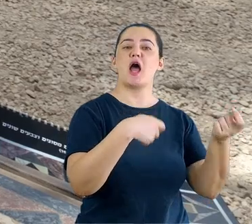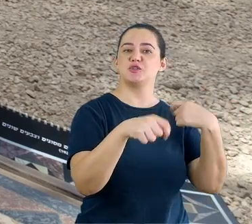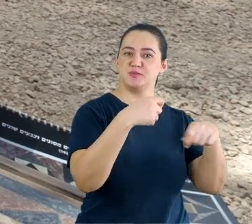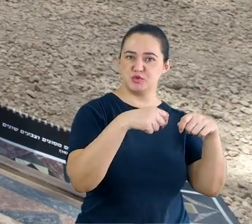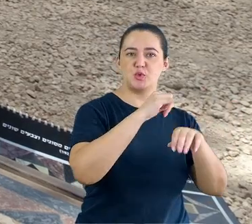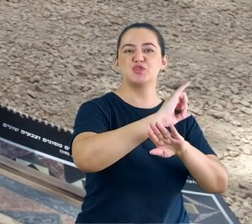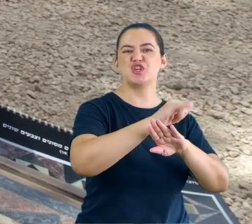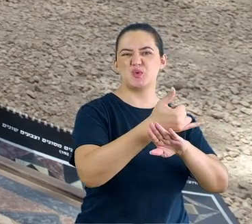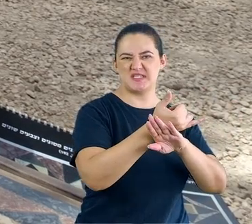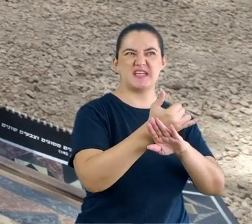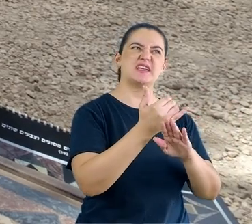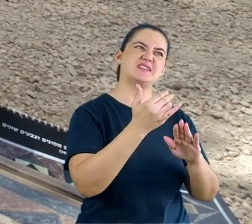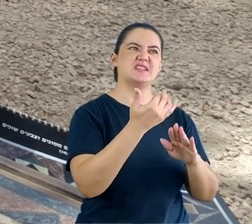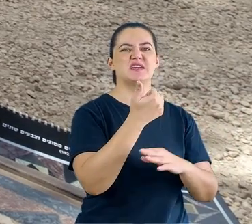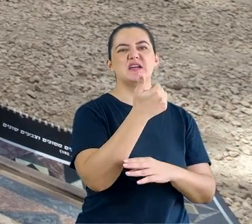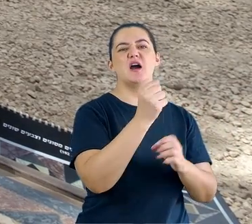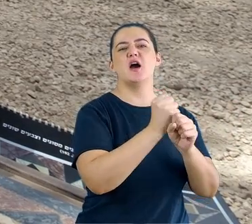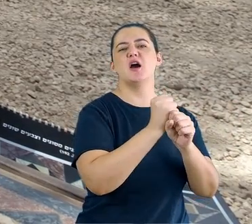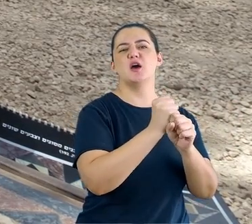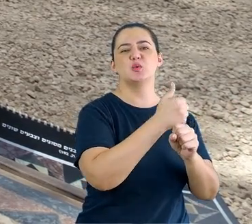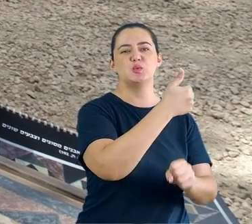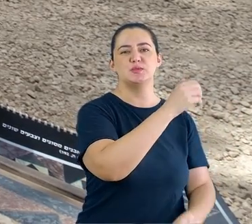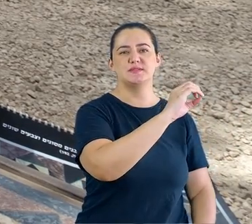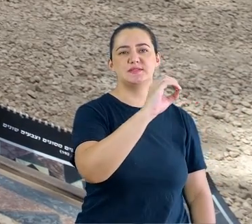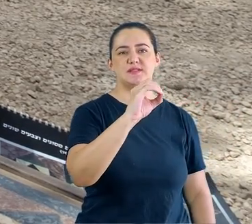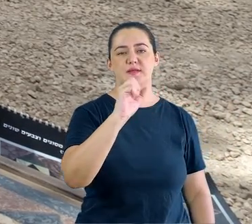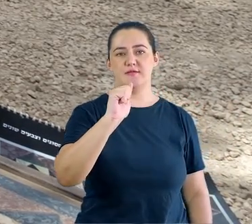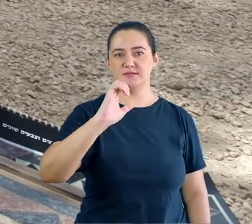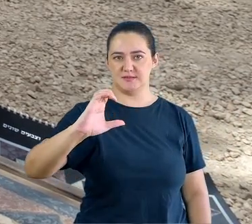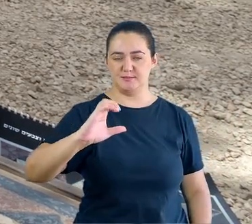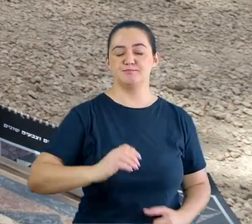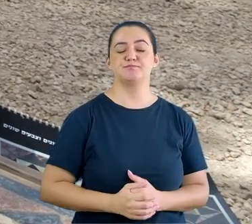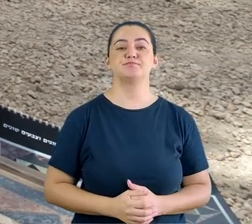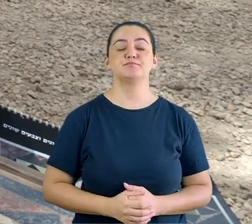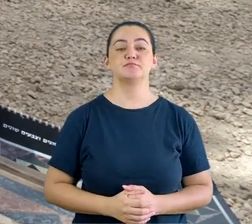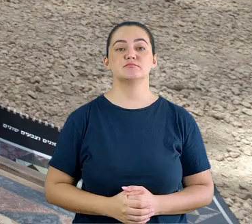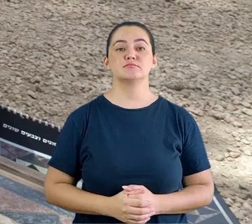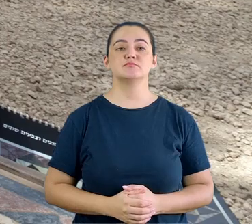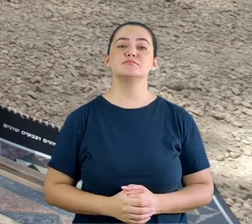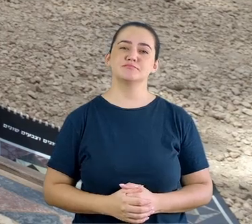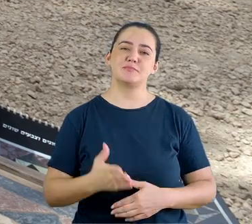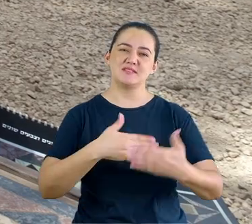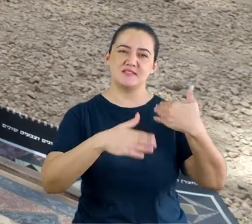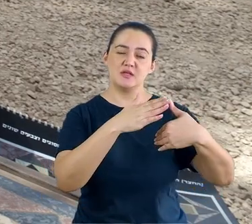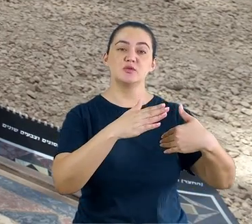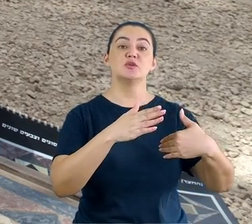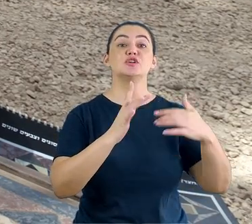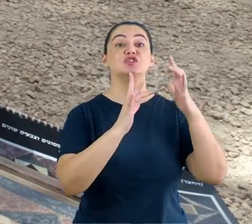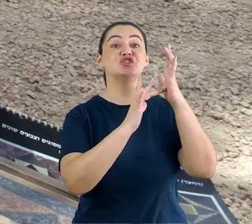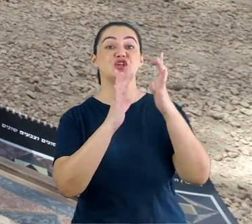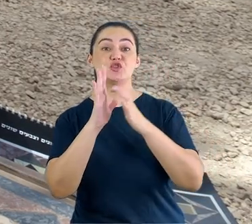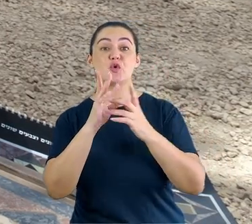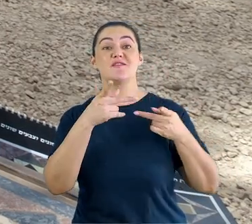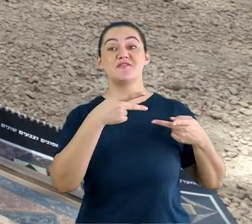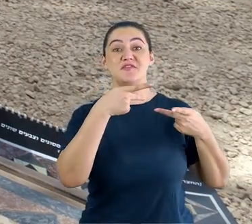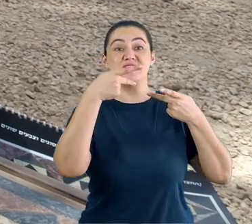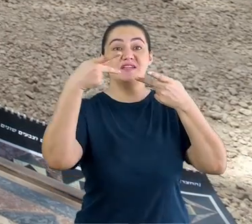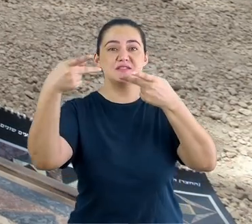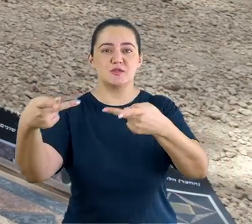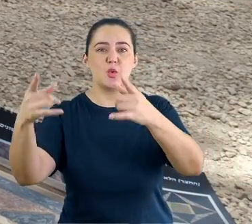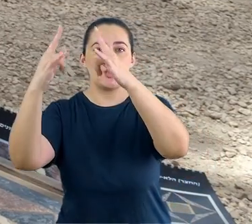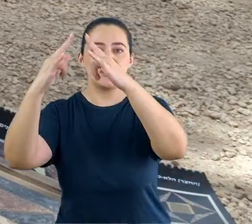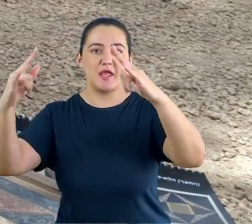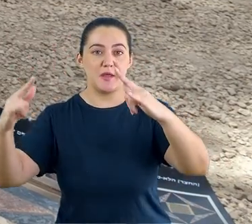administraram Jerusalém, ali por volta do ano 100 a.C. Em outras palavras, quando Jesus visitou o Templo de